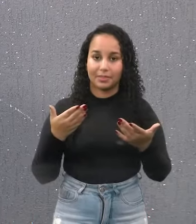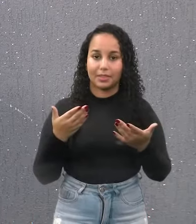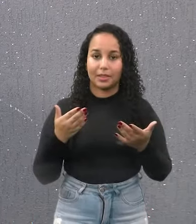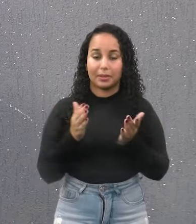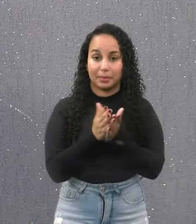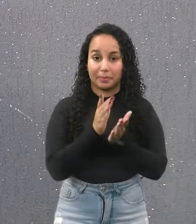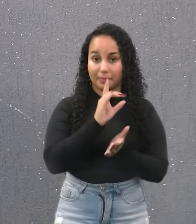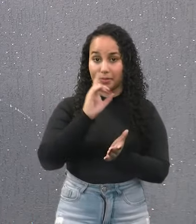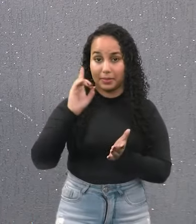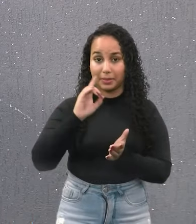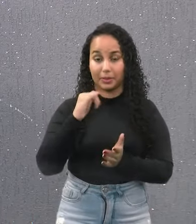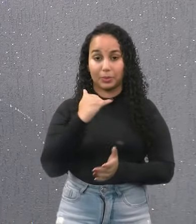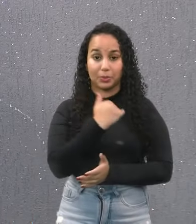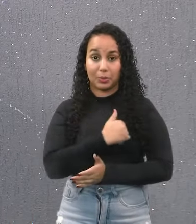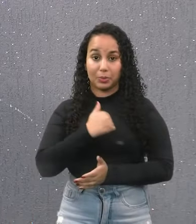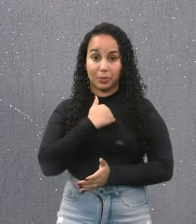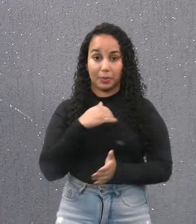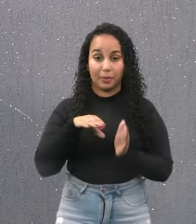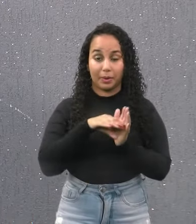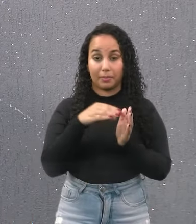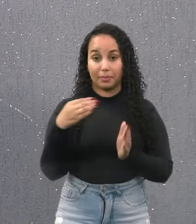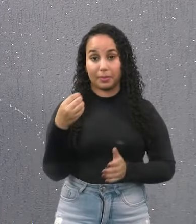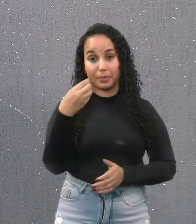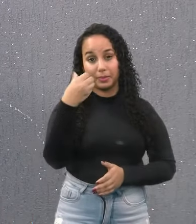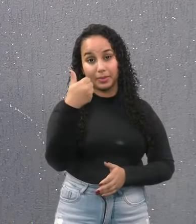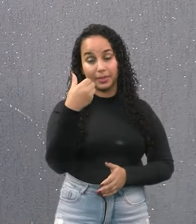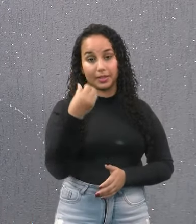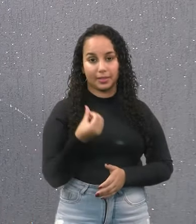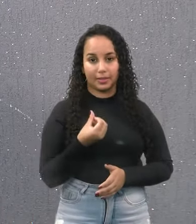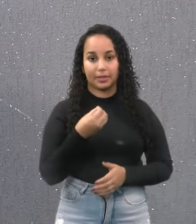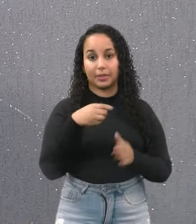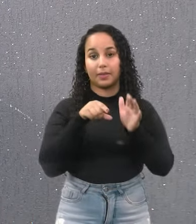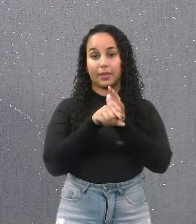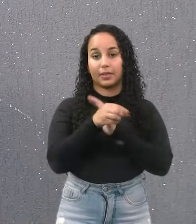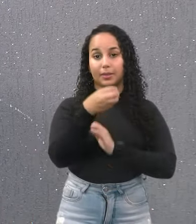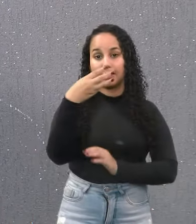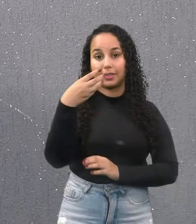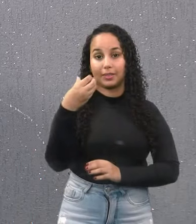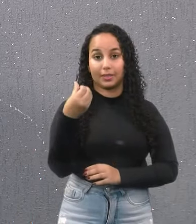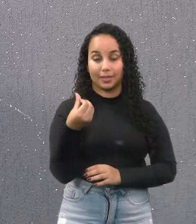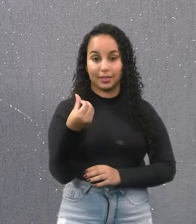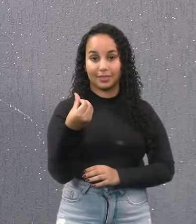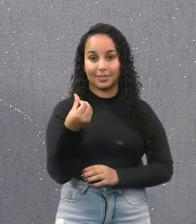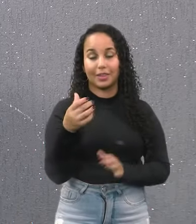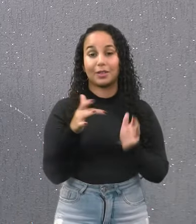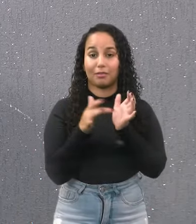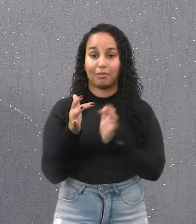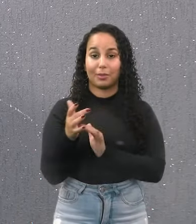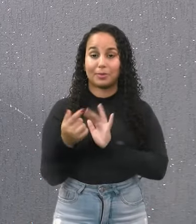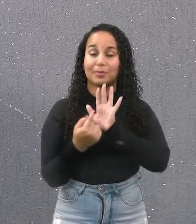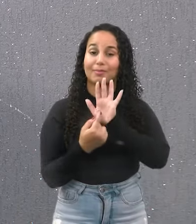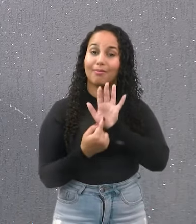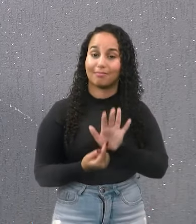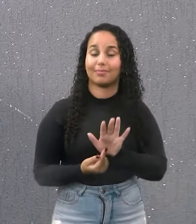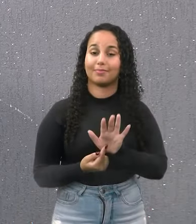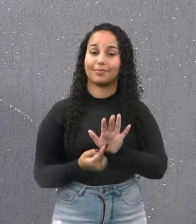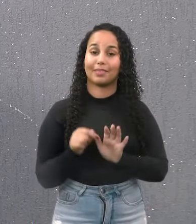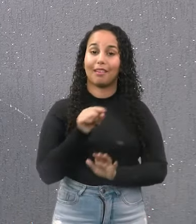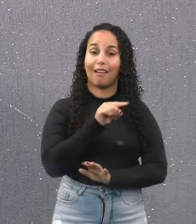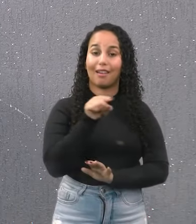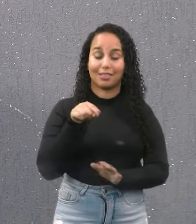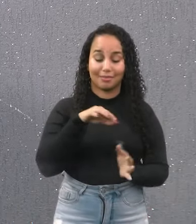uma palavra que se encontra lá em João 16, 33, que Jesus falou assim: neste mundo vocês